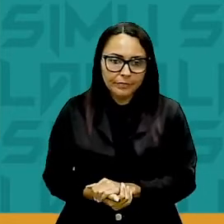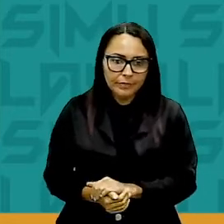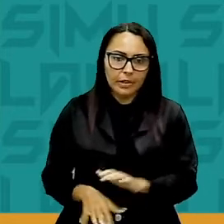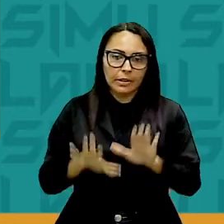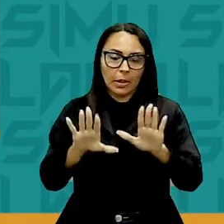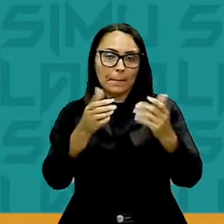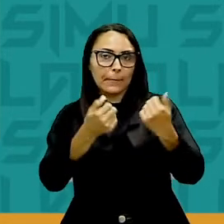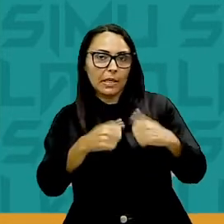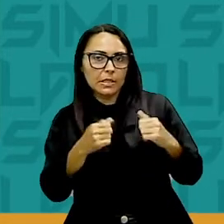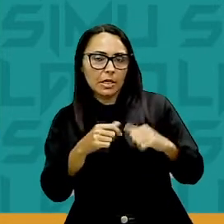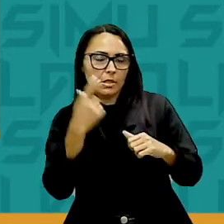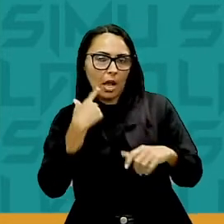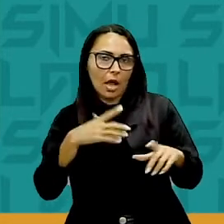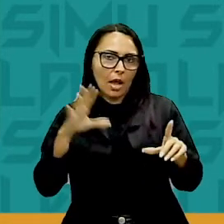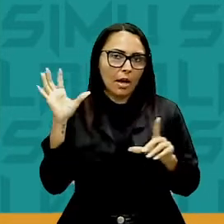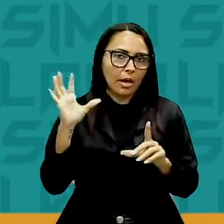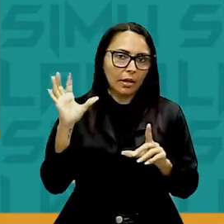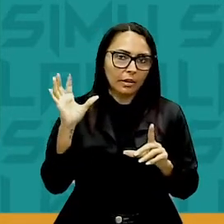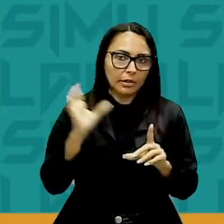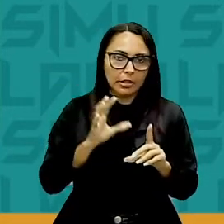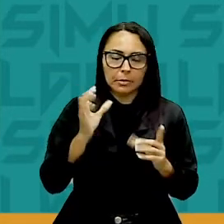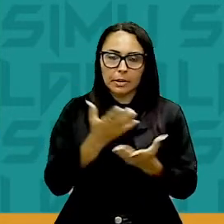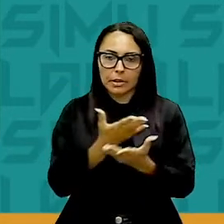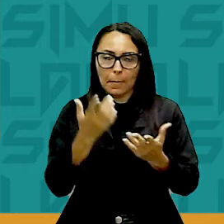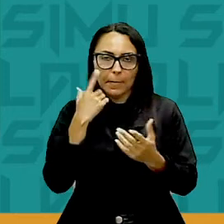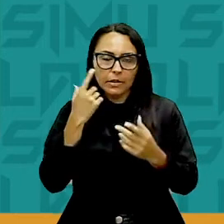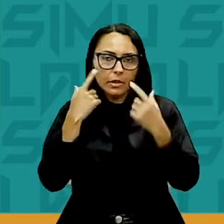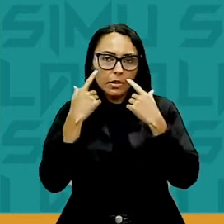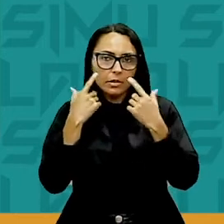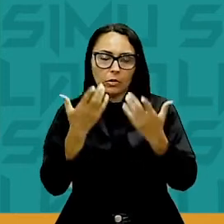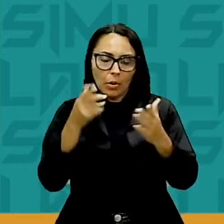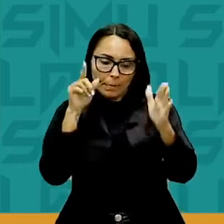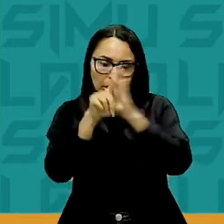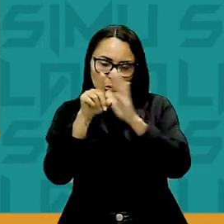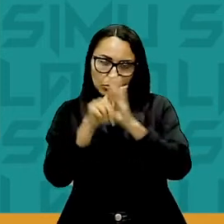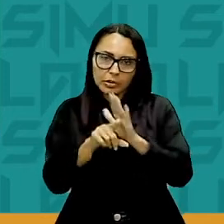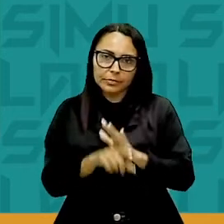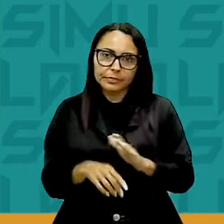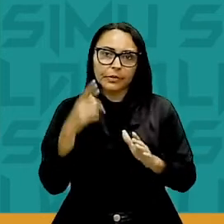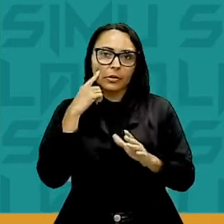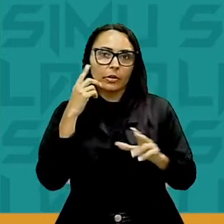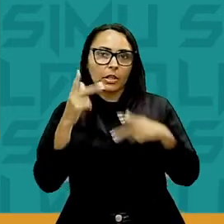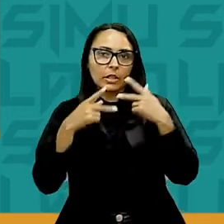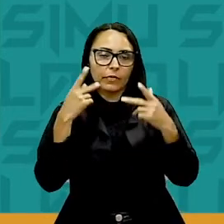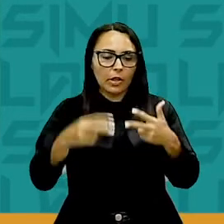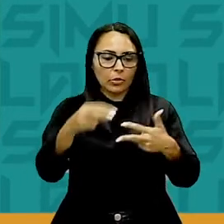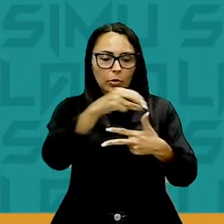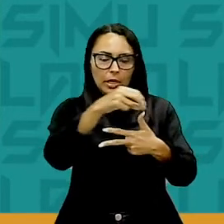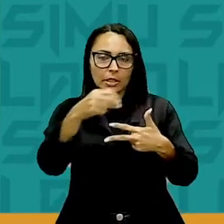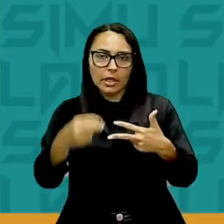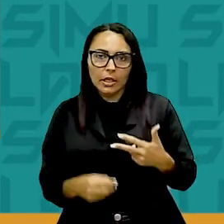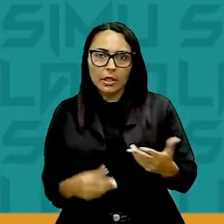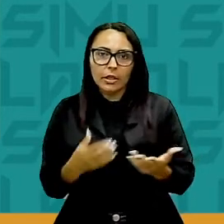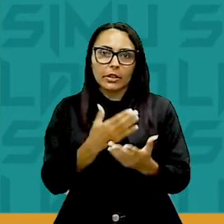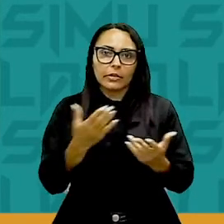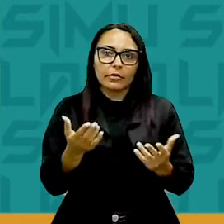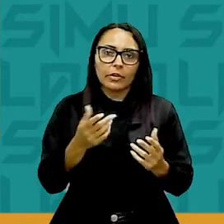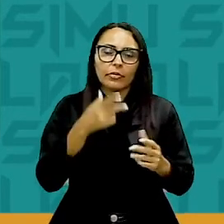precisa atentar numa pergunta como essa, lembre-se que quando a gente fala do Enem, nós vamos falar sobre o